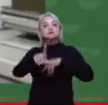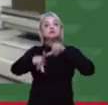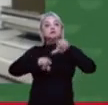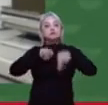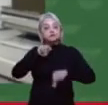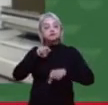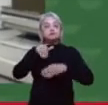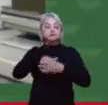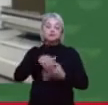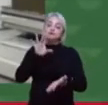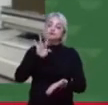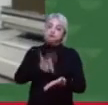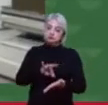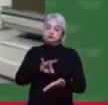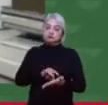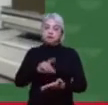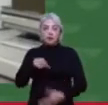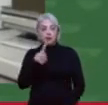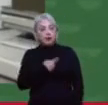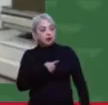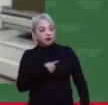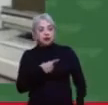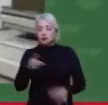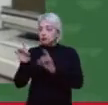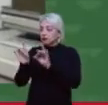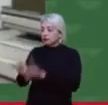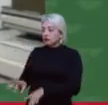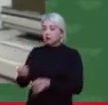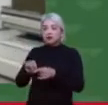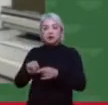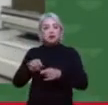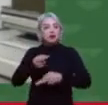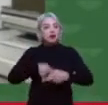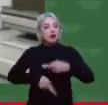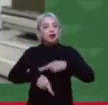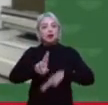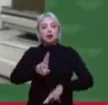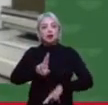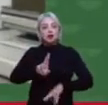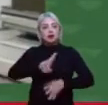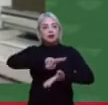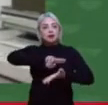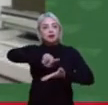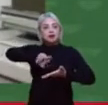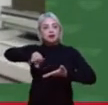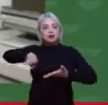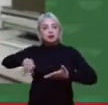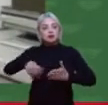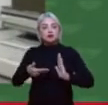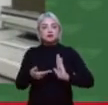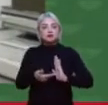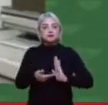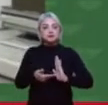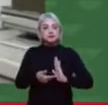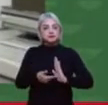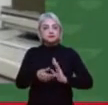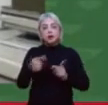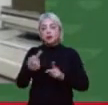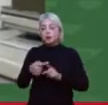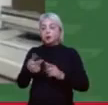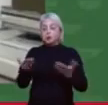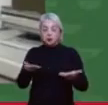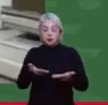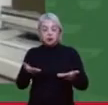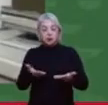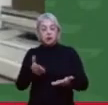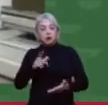eleger. Essa é a realidade. E nós deixaremos de fazer renovação e diversificação na Câmara. Porque hoje,